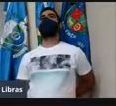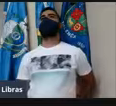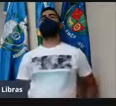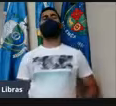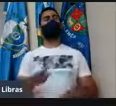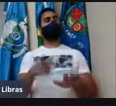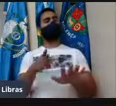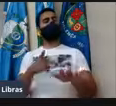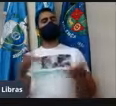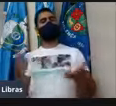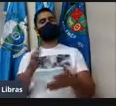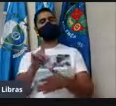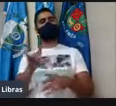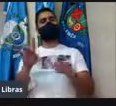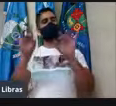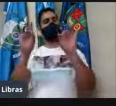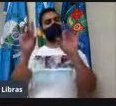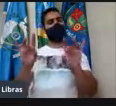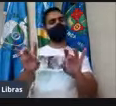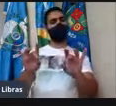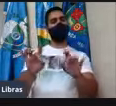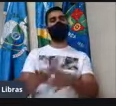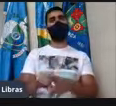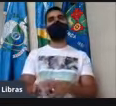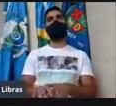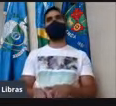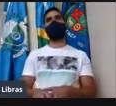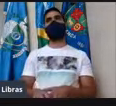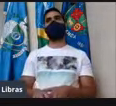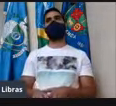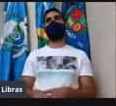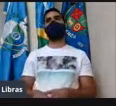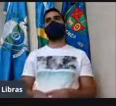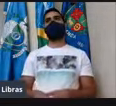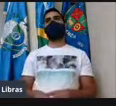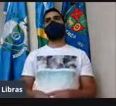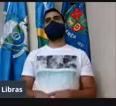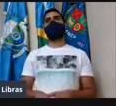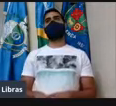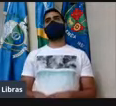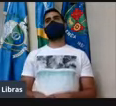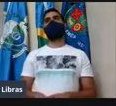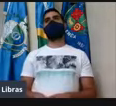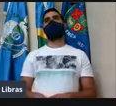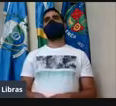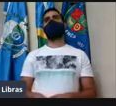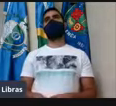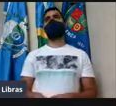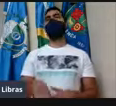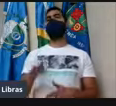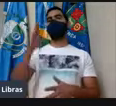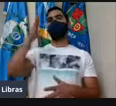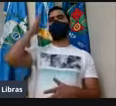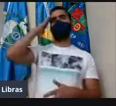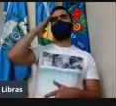nessa data tão importante, dia do professor, né? E isso aí todo mundo deve saber.